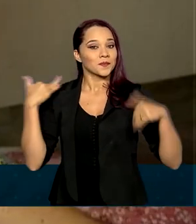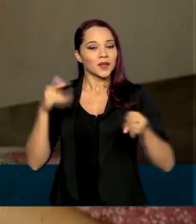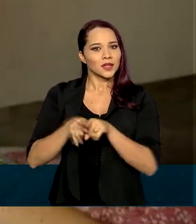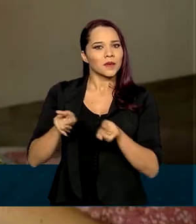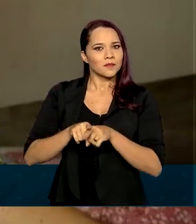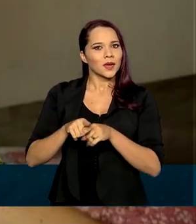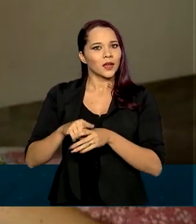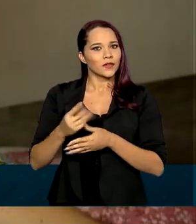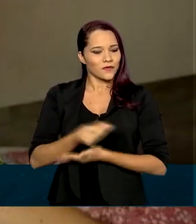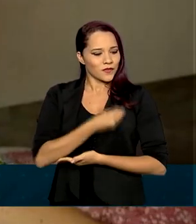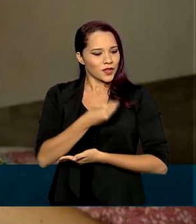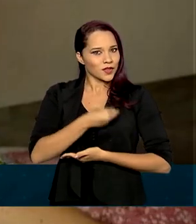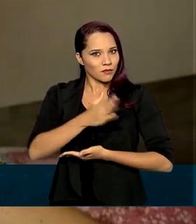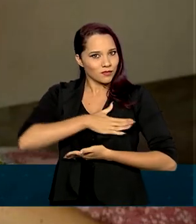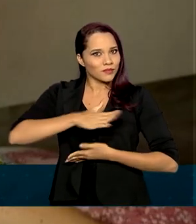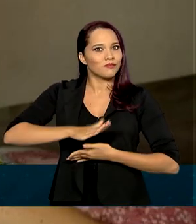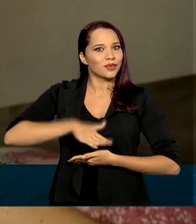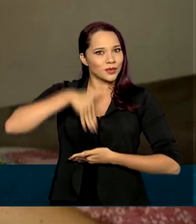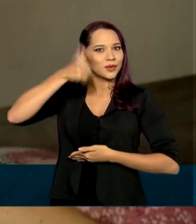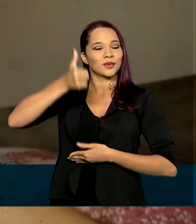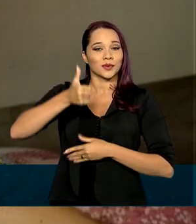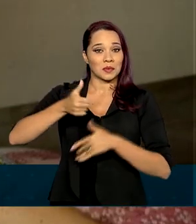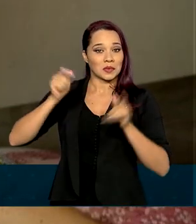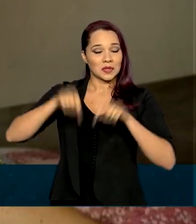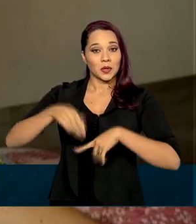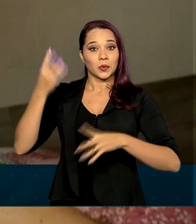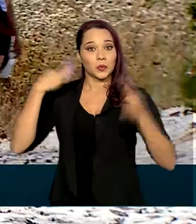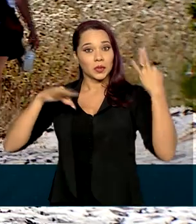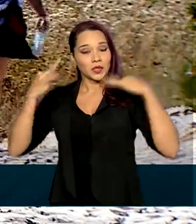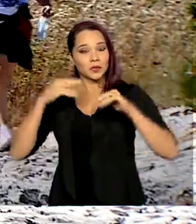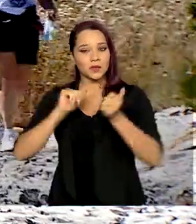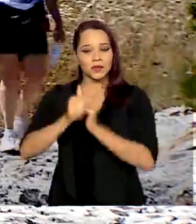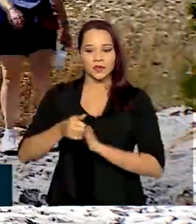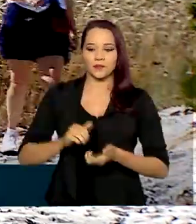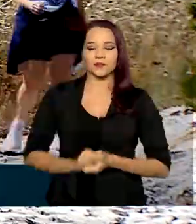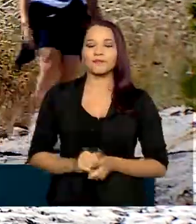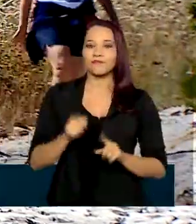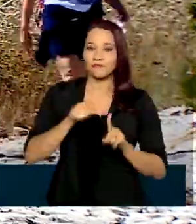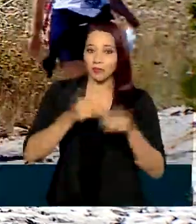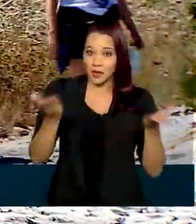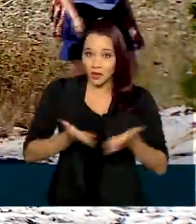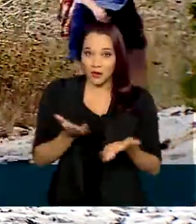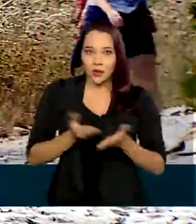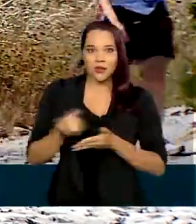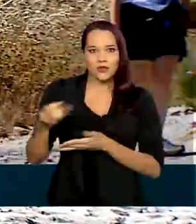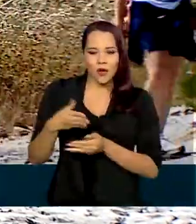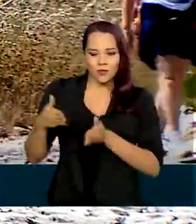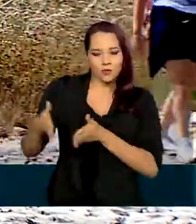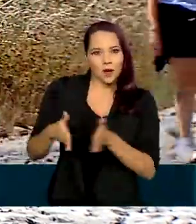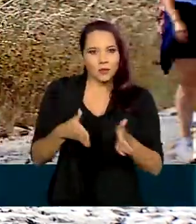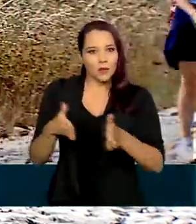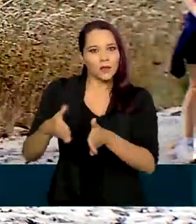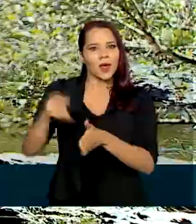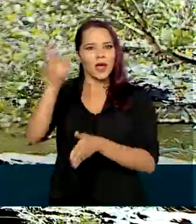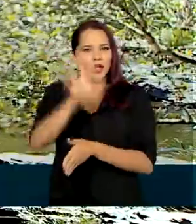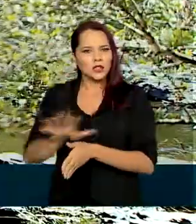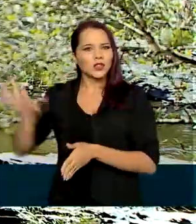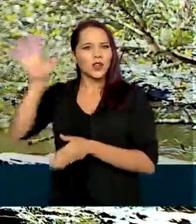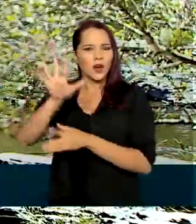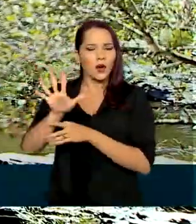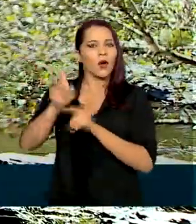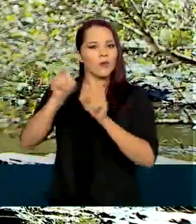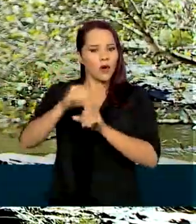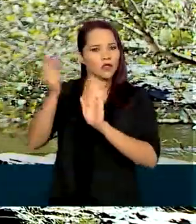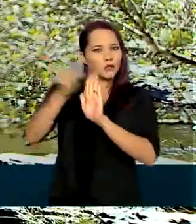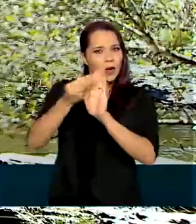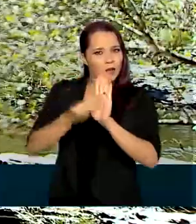qualidade de vida, com grande potencial turístico e esportivo. A partir de agora, novos trajetos nacionais e regionais poderão